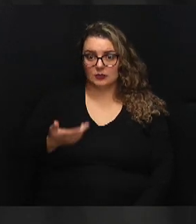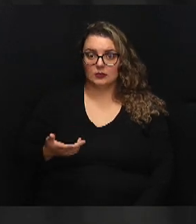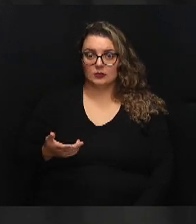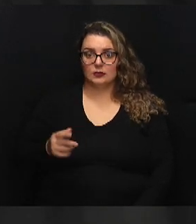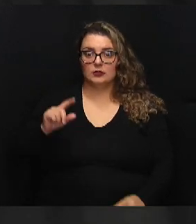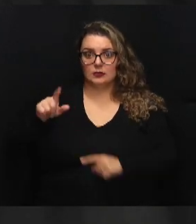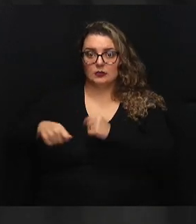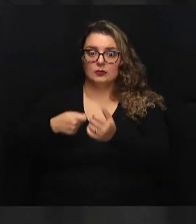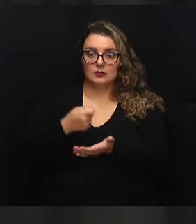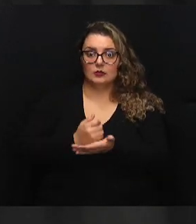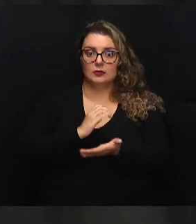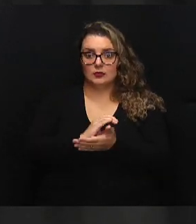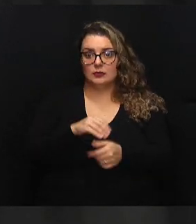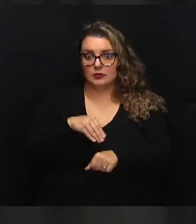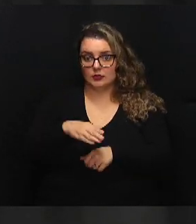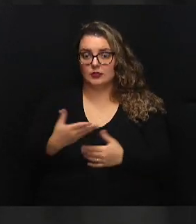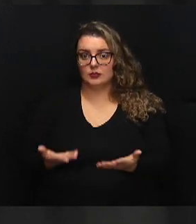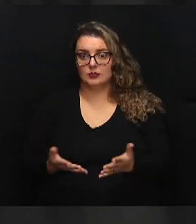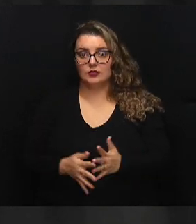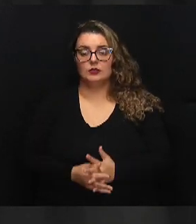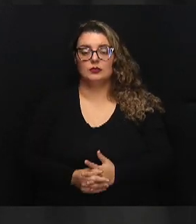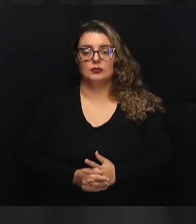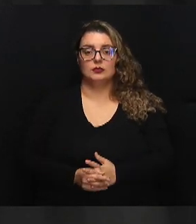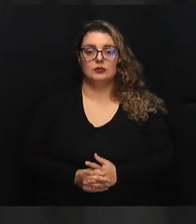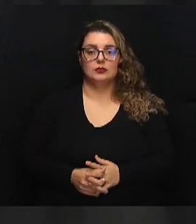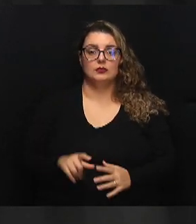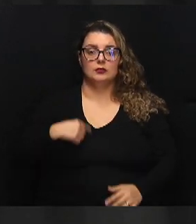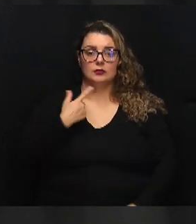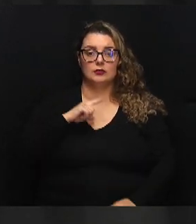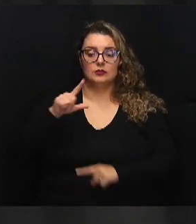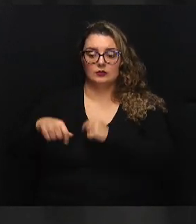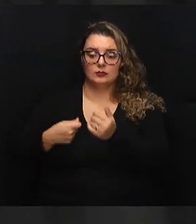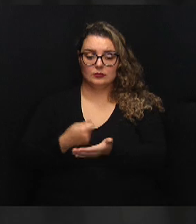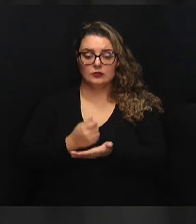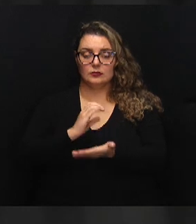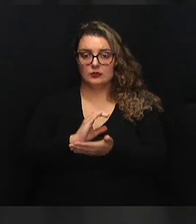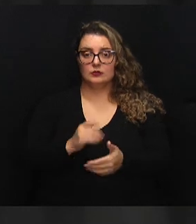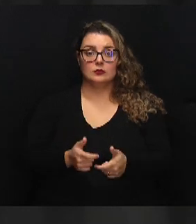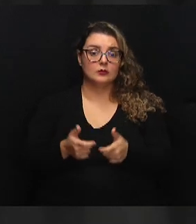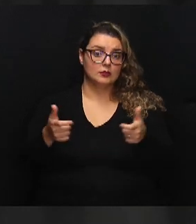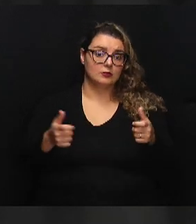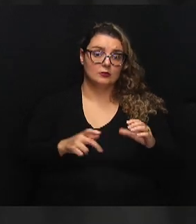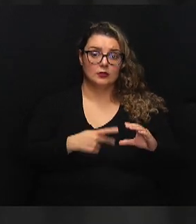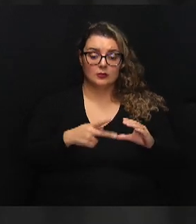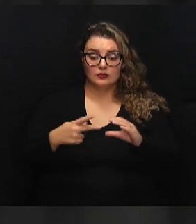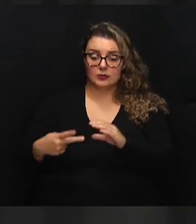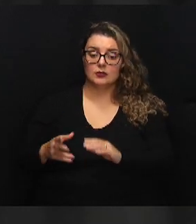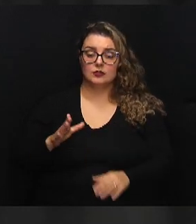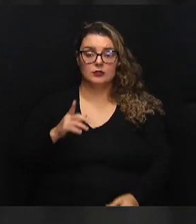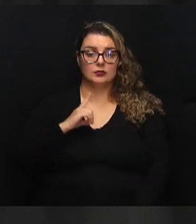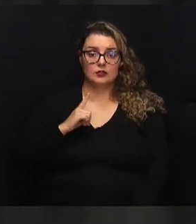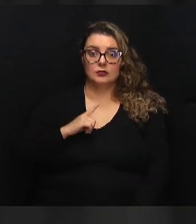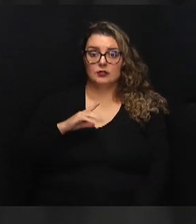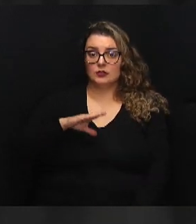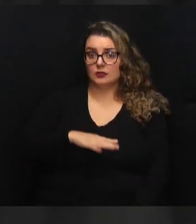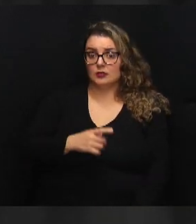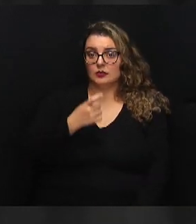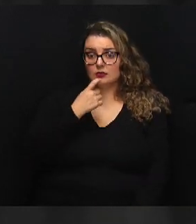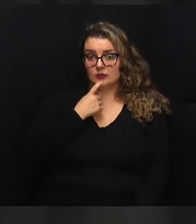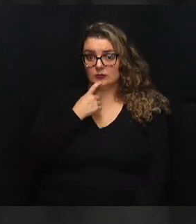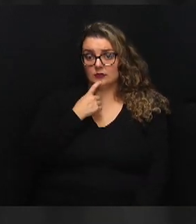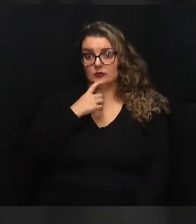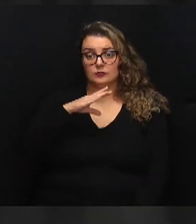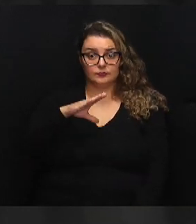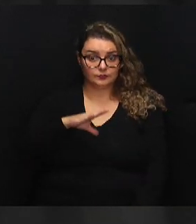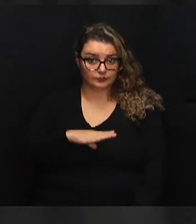emendas impositivas. A gente implantou as emendas impositivas porque a maioria das câmaras, ela já tem em Campinas, uma cidade